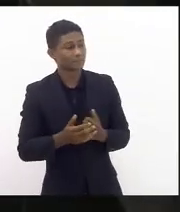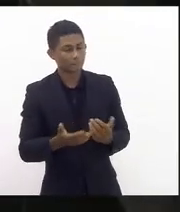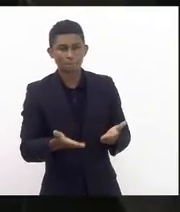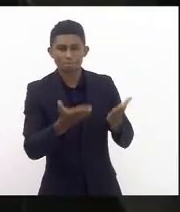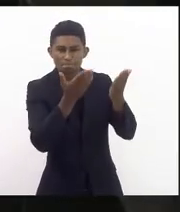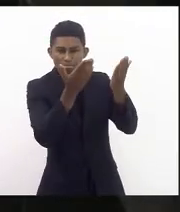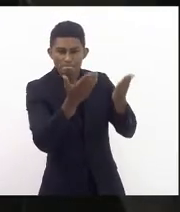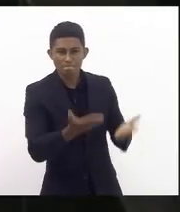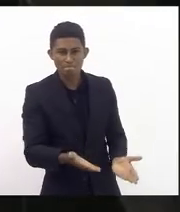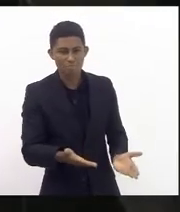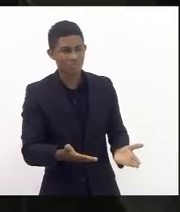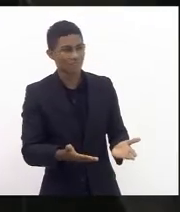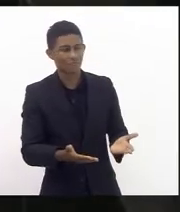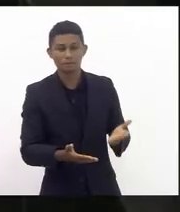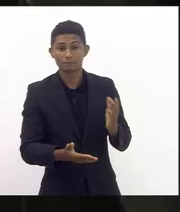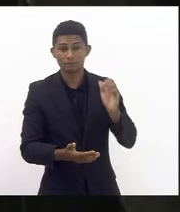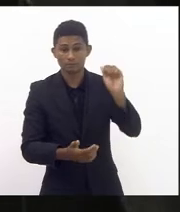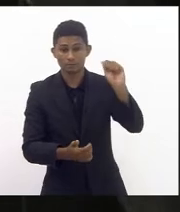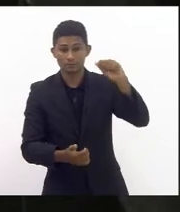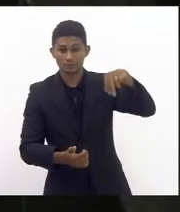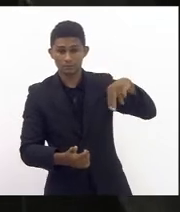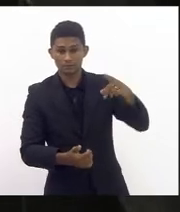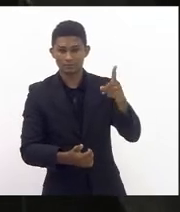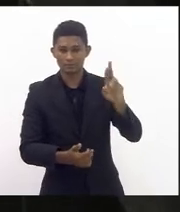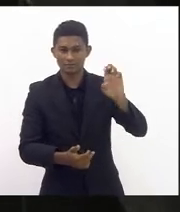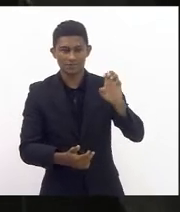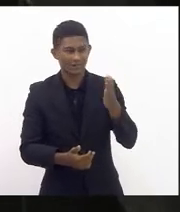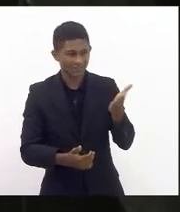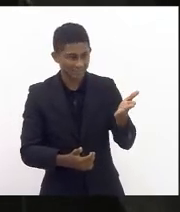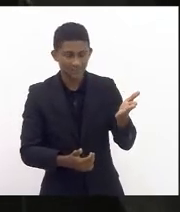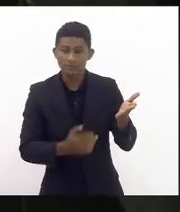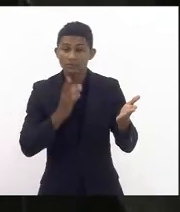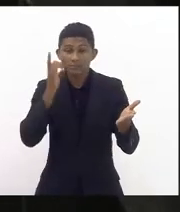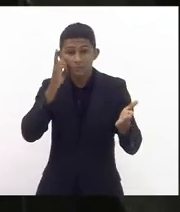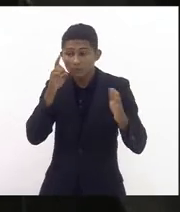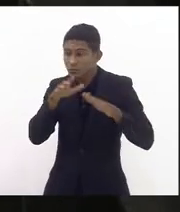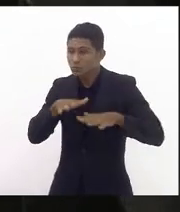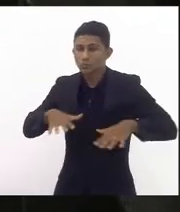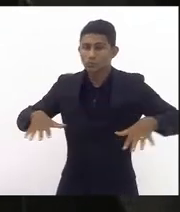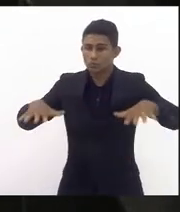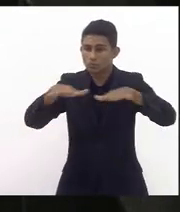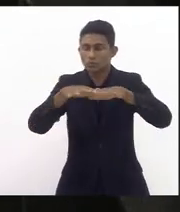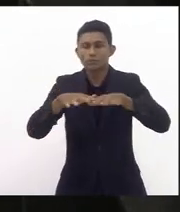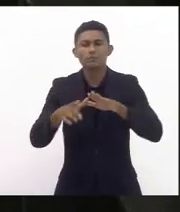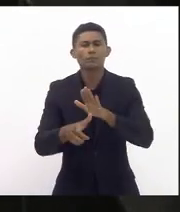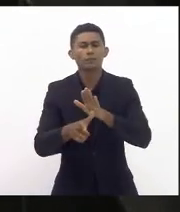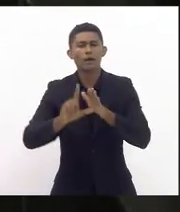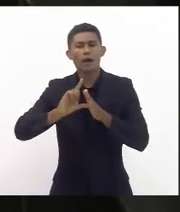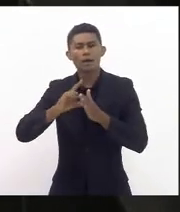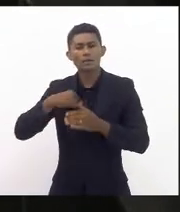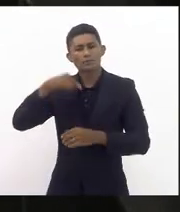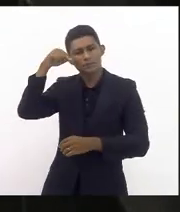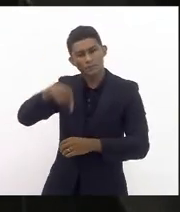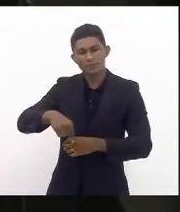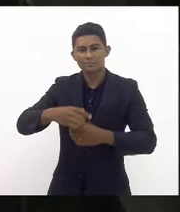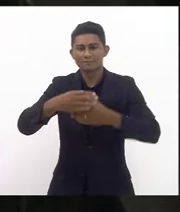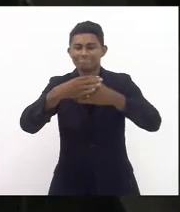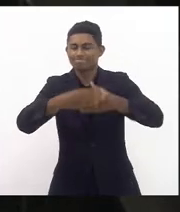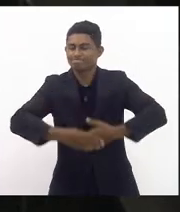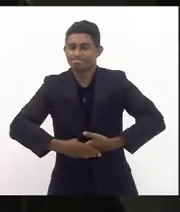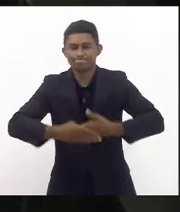André Siciliano, senhoras deputadas, senhores deputados, Eu quero antes fazer uma saudação